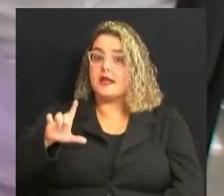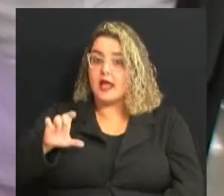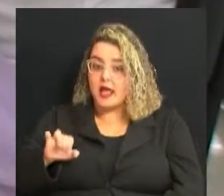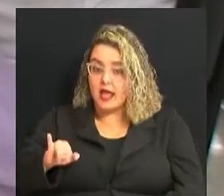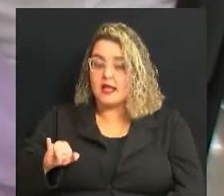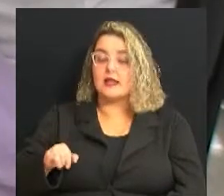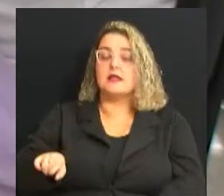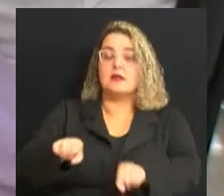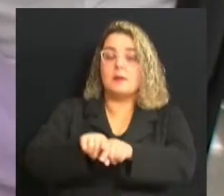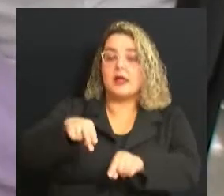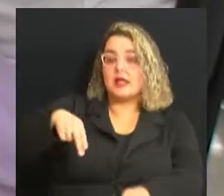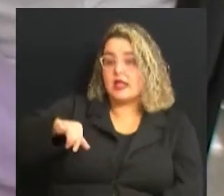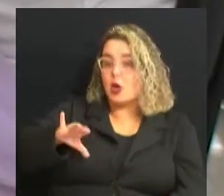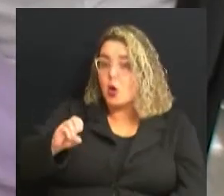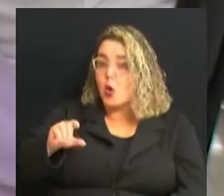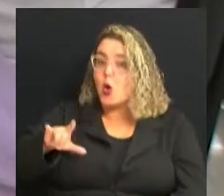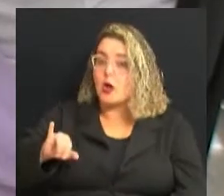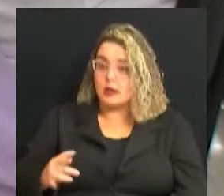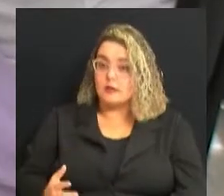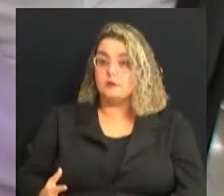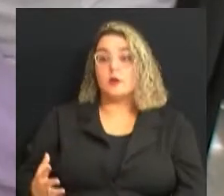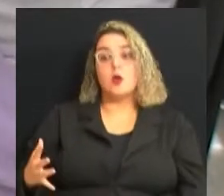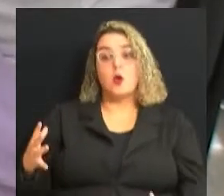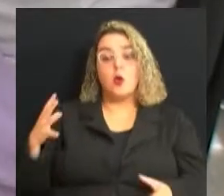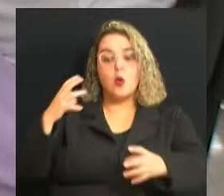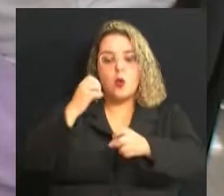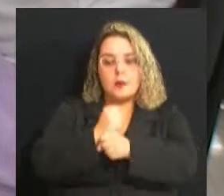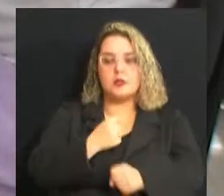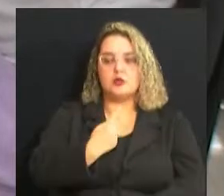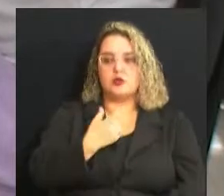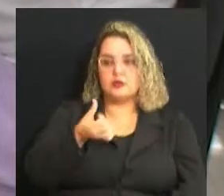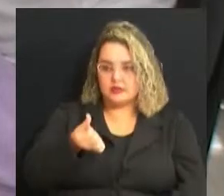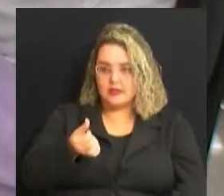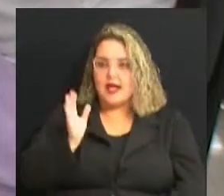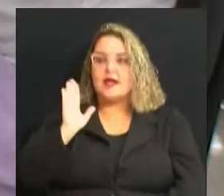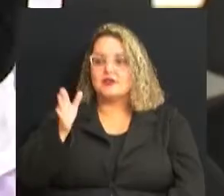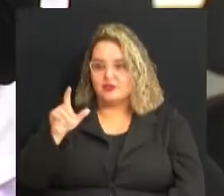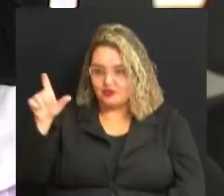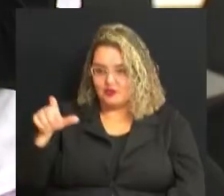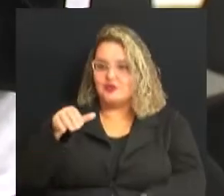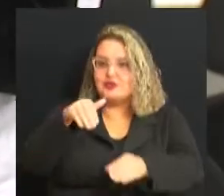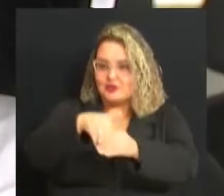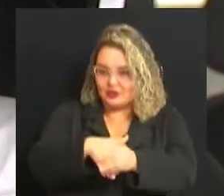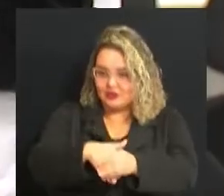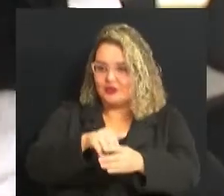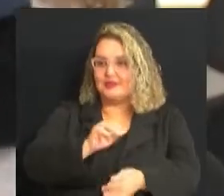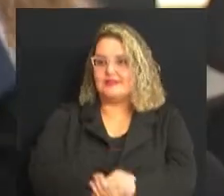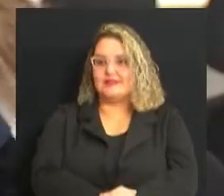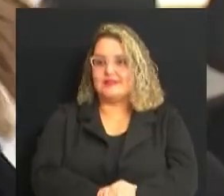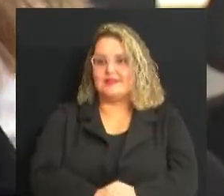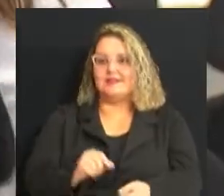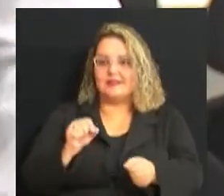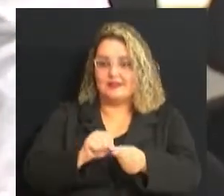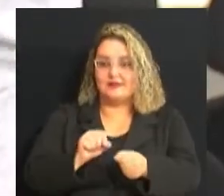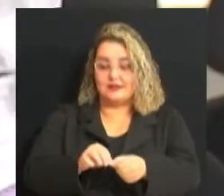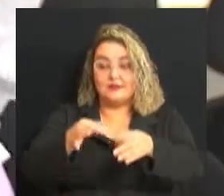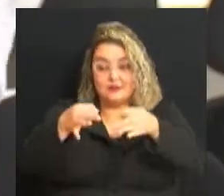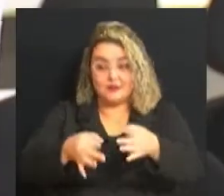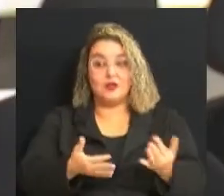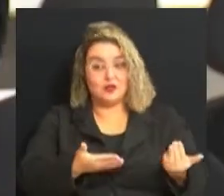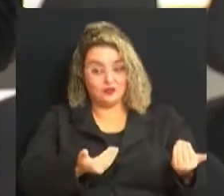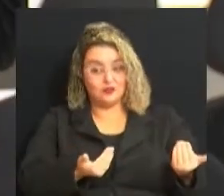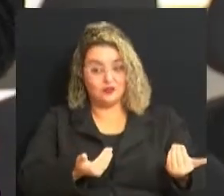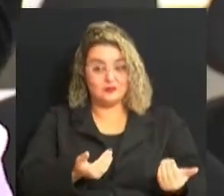Nicole são alguns dos Estudantes que assim que completaram os seus 16 anos já tiraram o título e fazendo